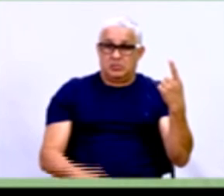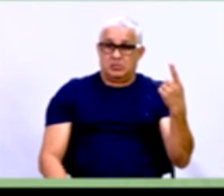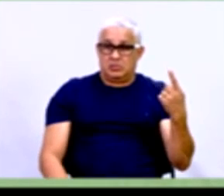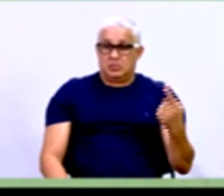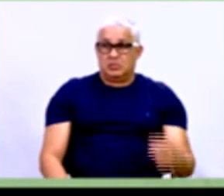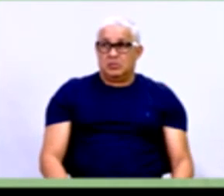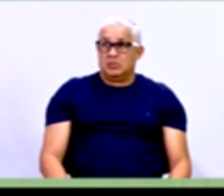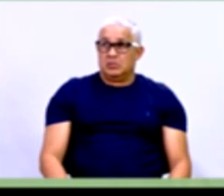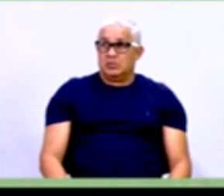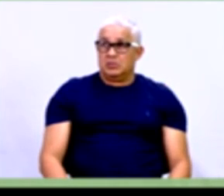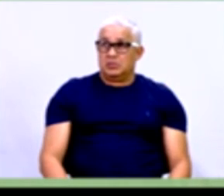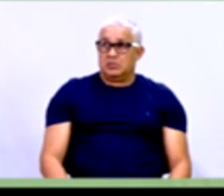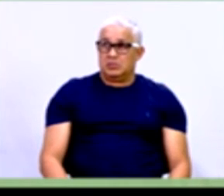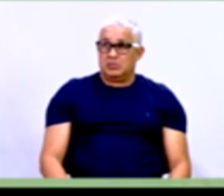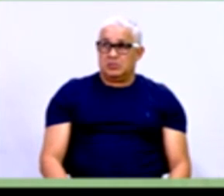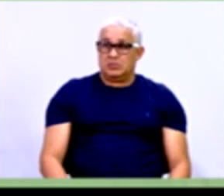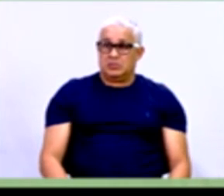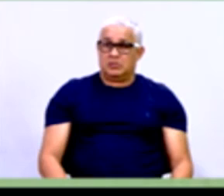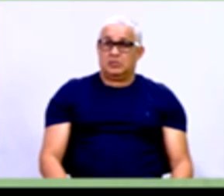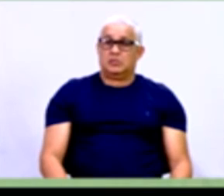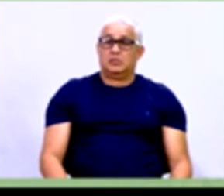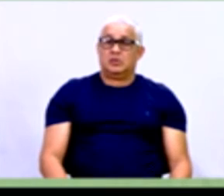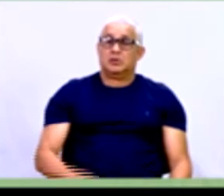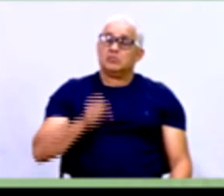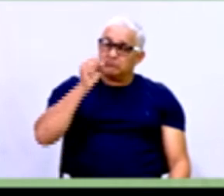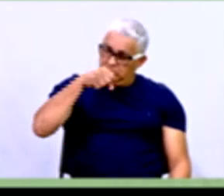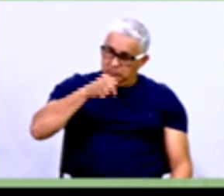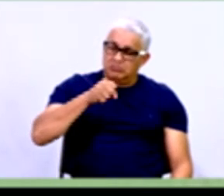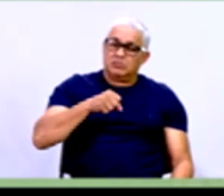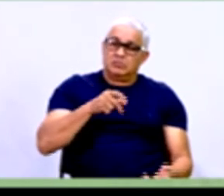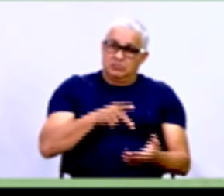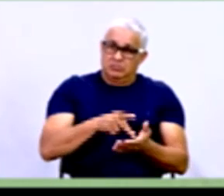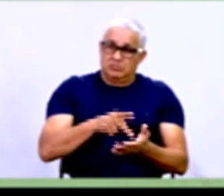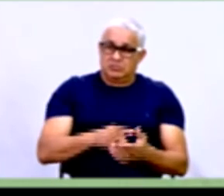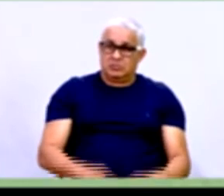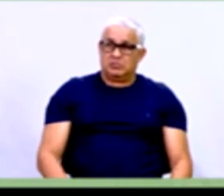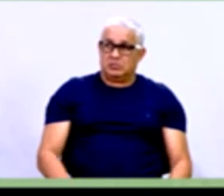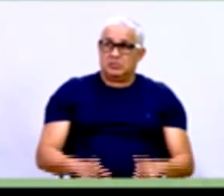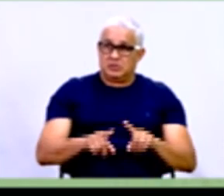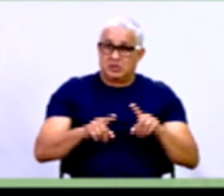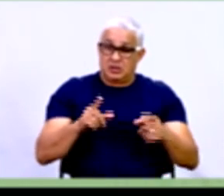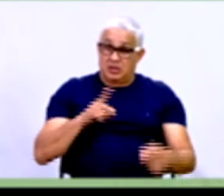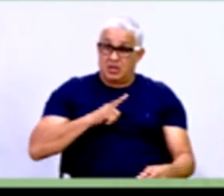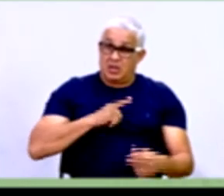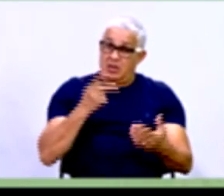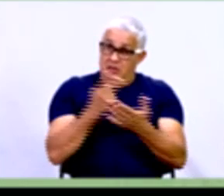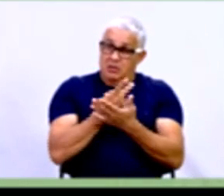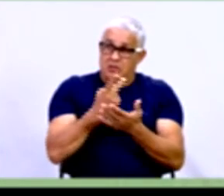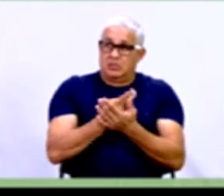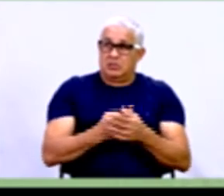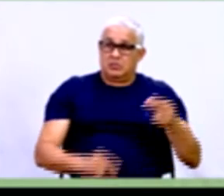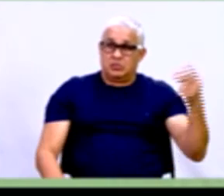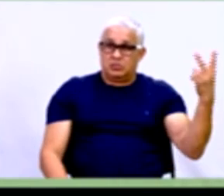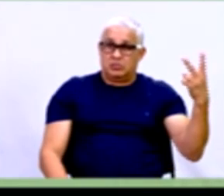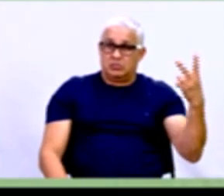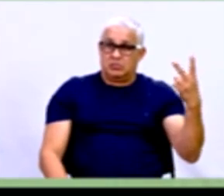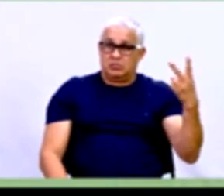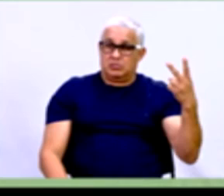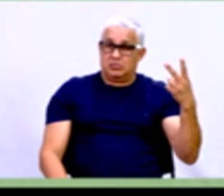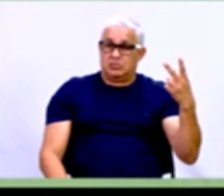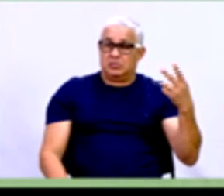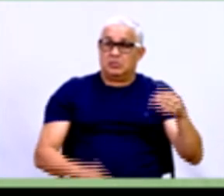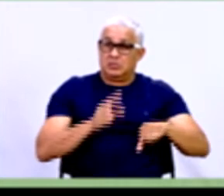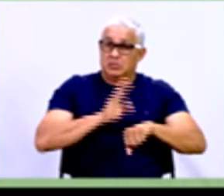pedreiro não é considerado acidente de trabalho? É considerado acidente de trabalho, sim. Questão 2 aqui, o tempo de afastamento do pintor deve